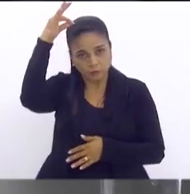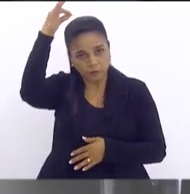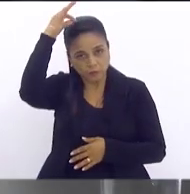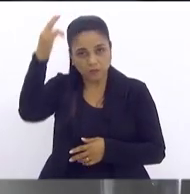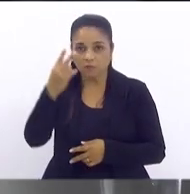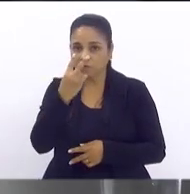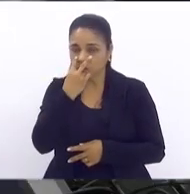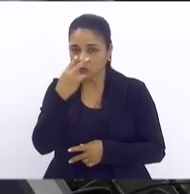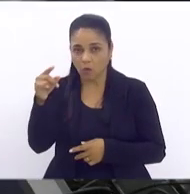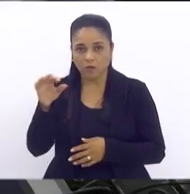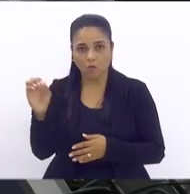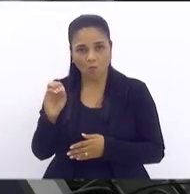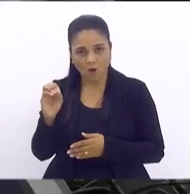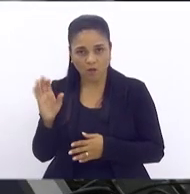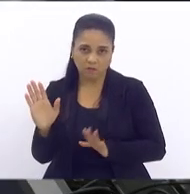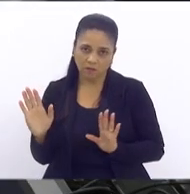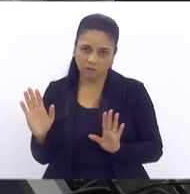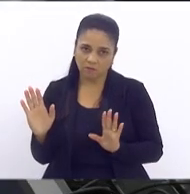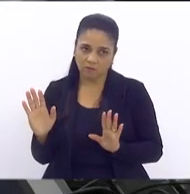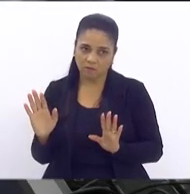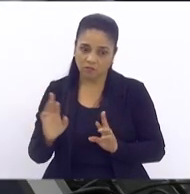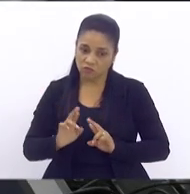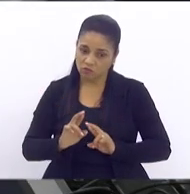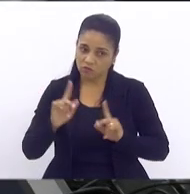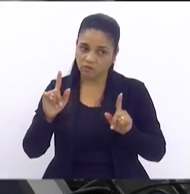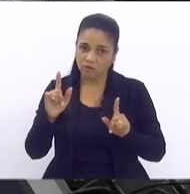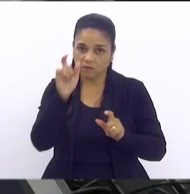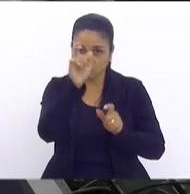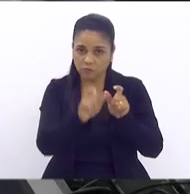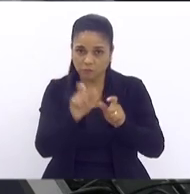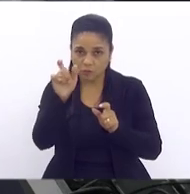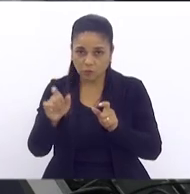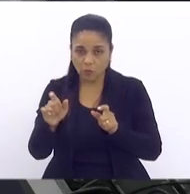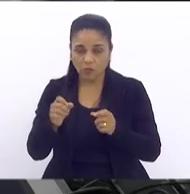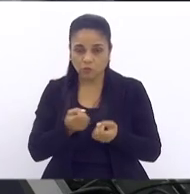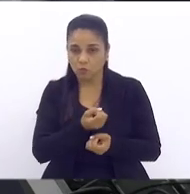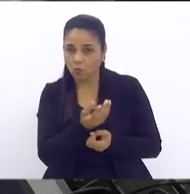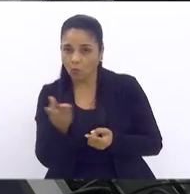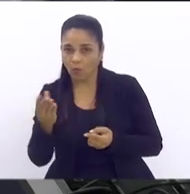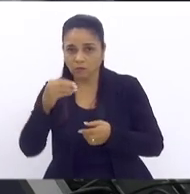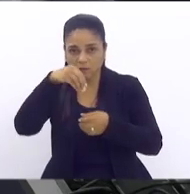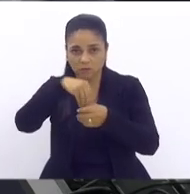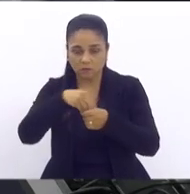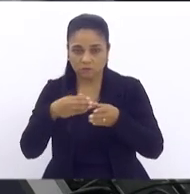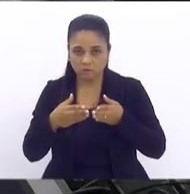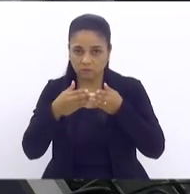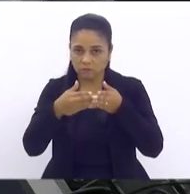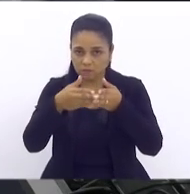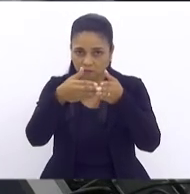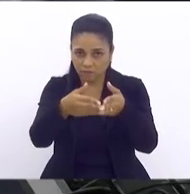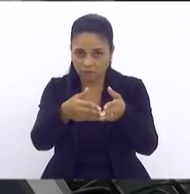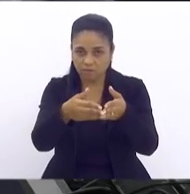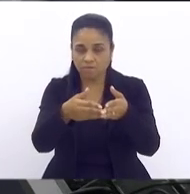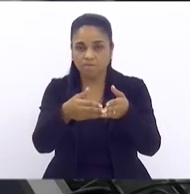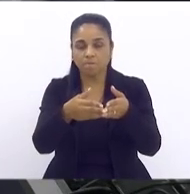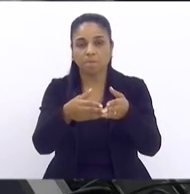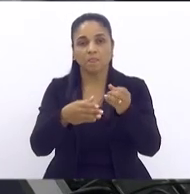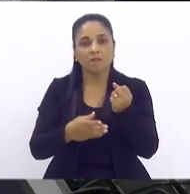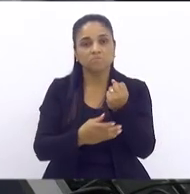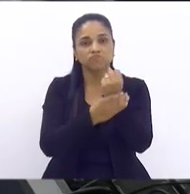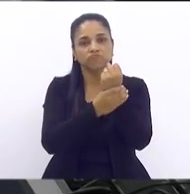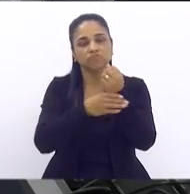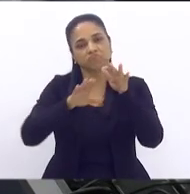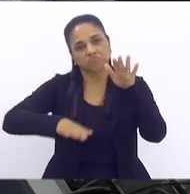Zero especificamente não, mas pode ter uma diferença. Dependendo da área de operação da embarcação, a tripulação de segurança ela pode